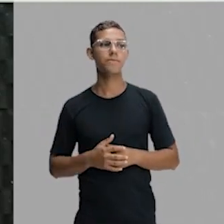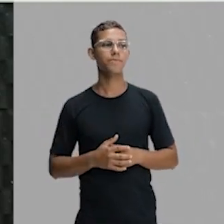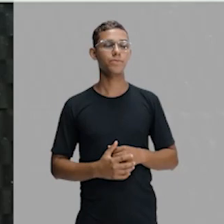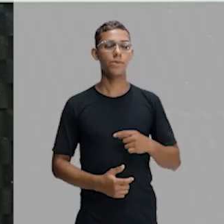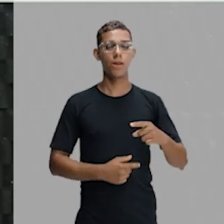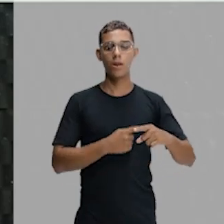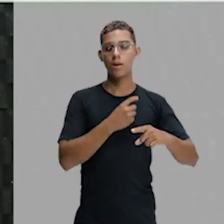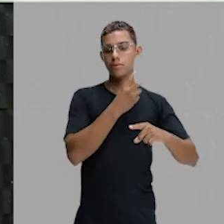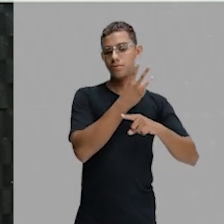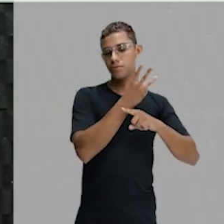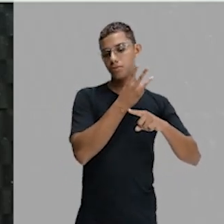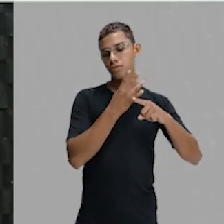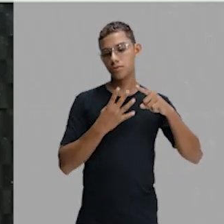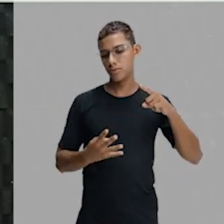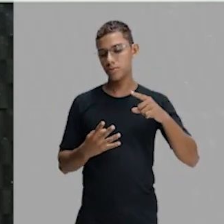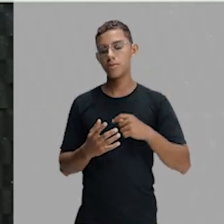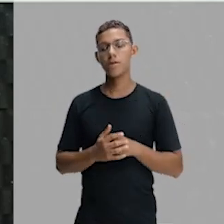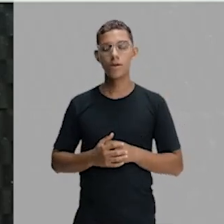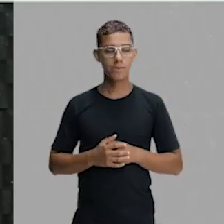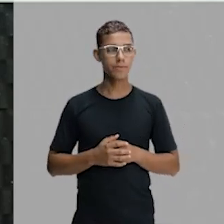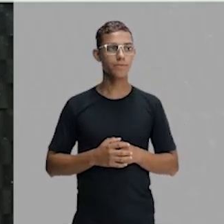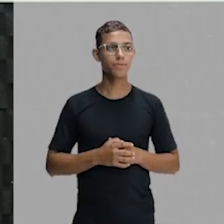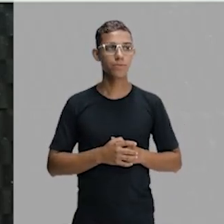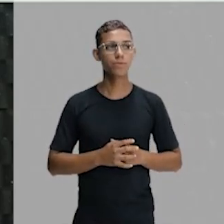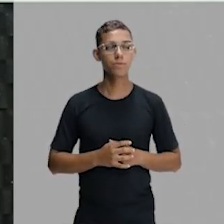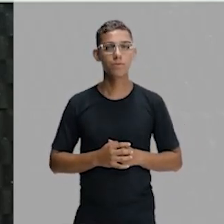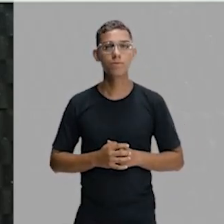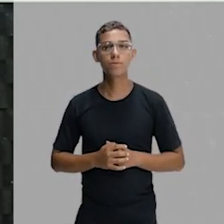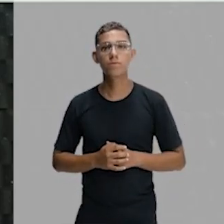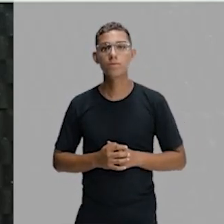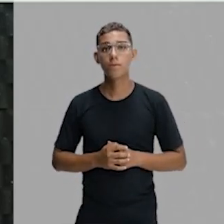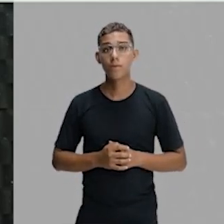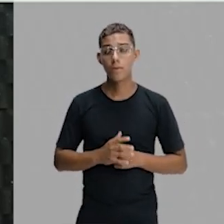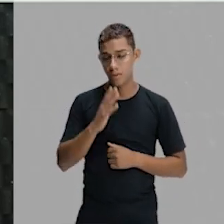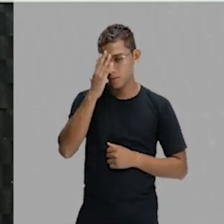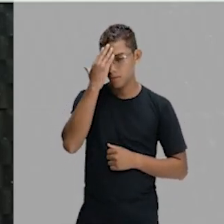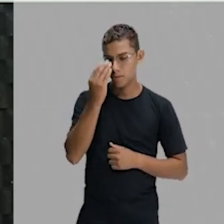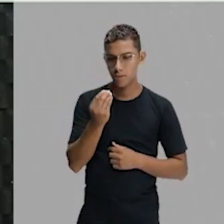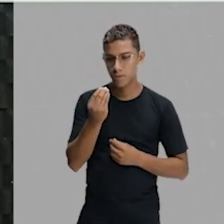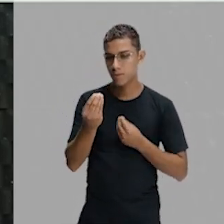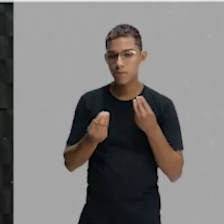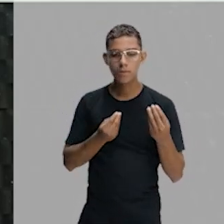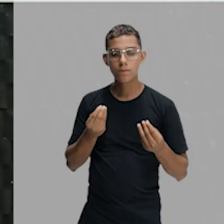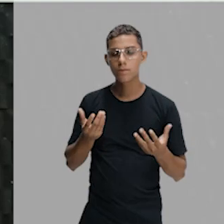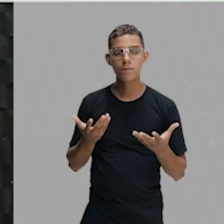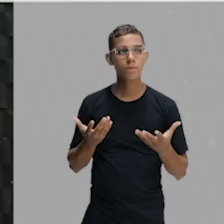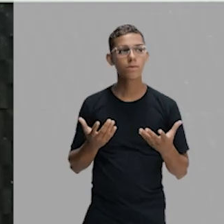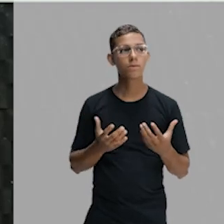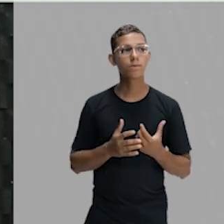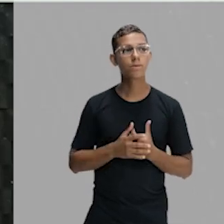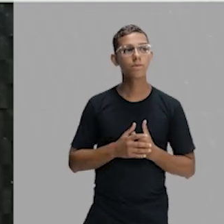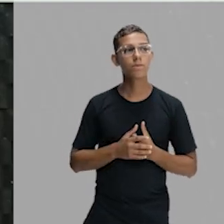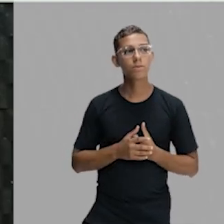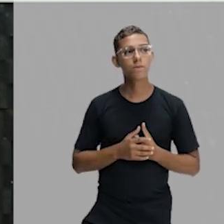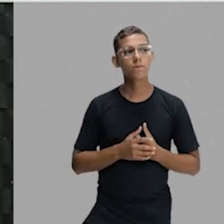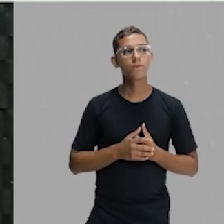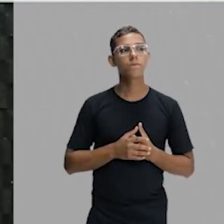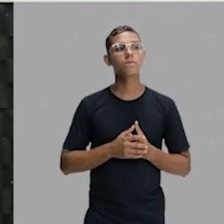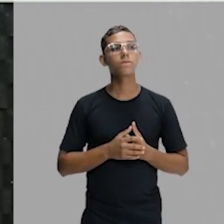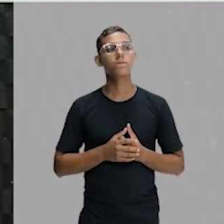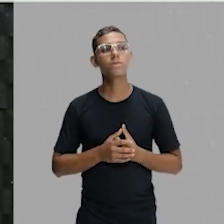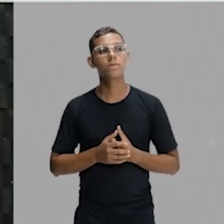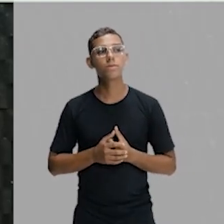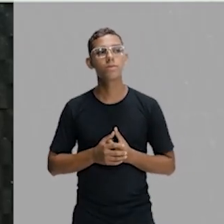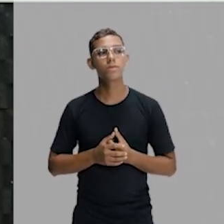indivíduos milho liso aqui, ó, representa 3/4. Aí ele quer saber, ele sabe que desse cruzamento aqui,